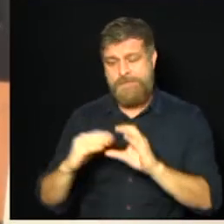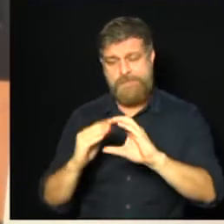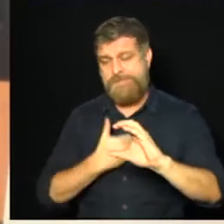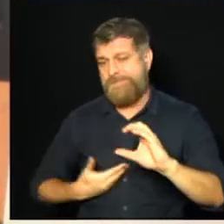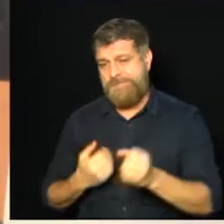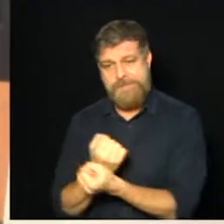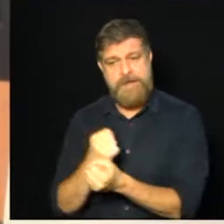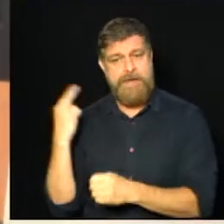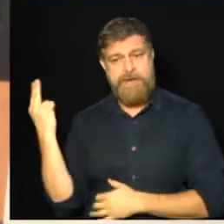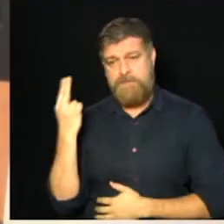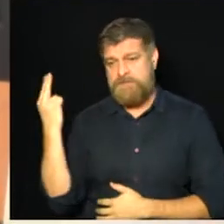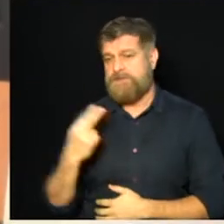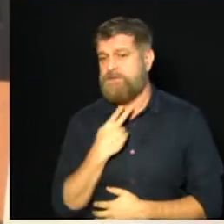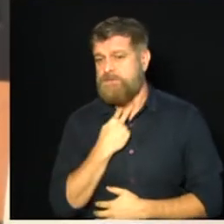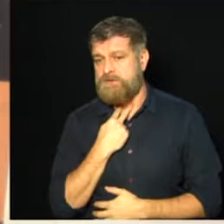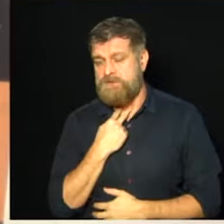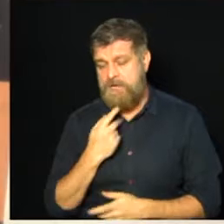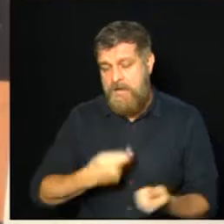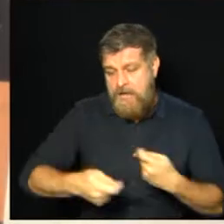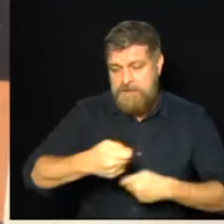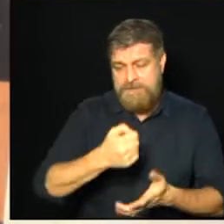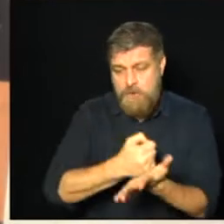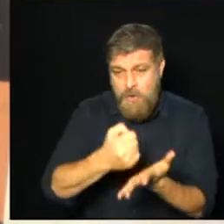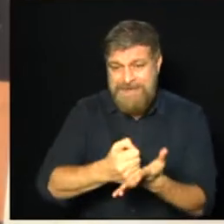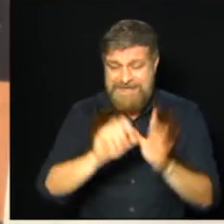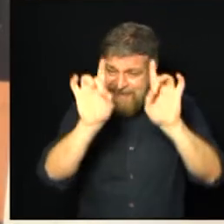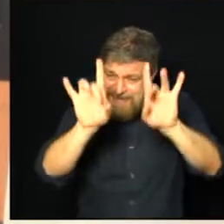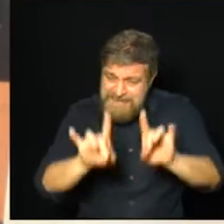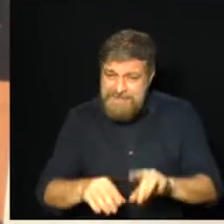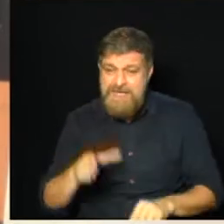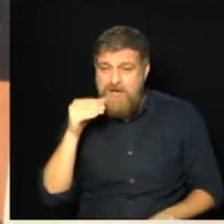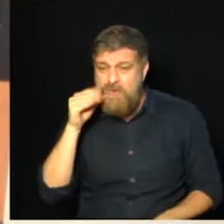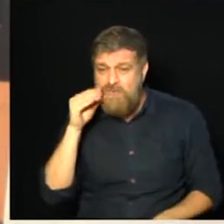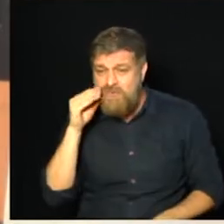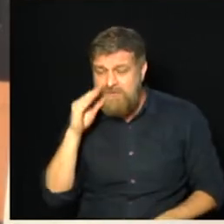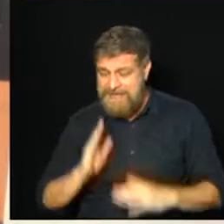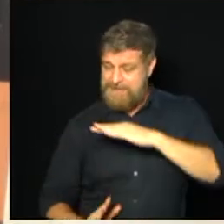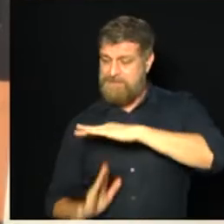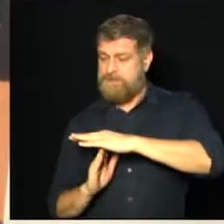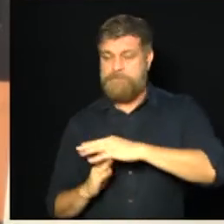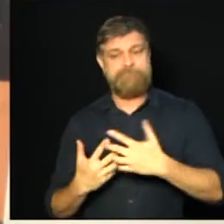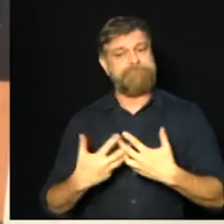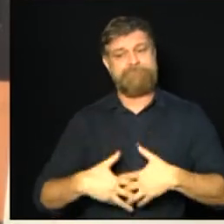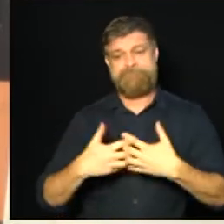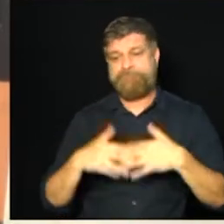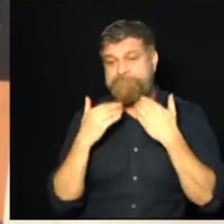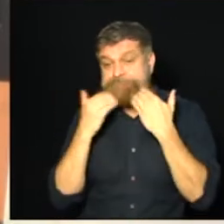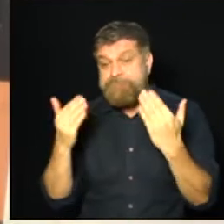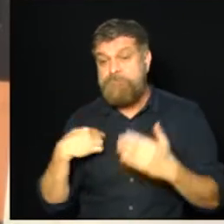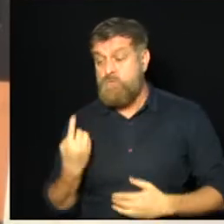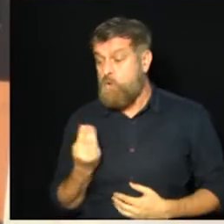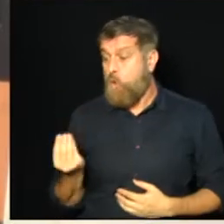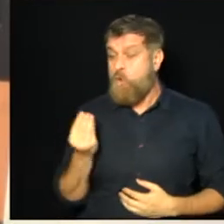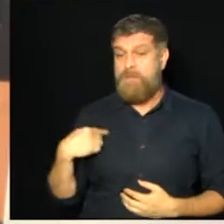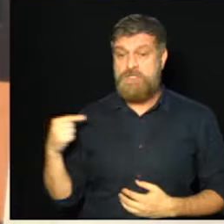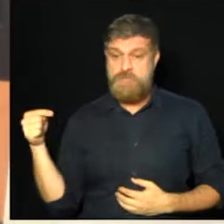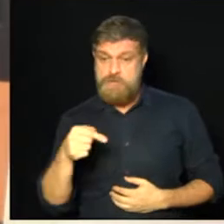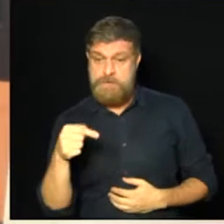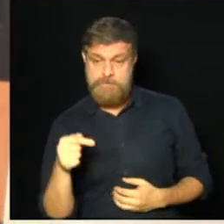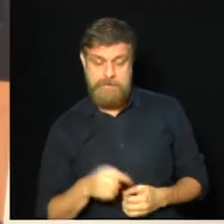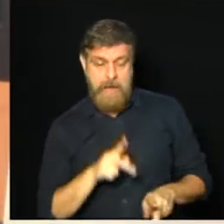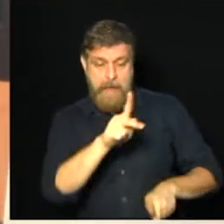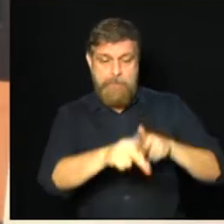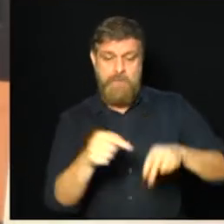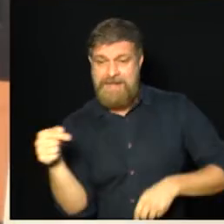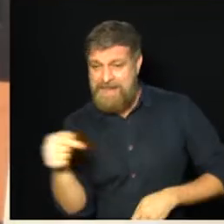a contratação em regime administrativo especial dos servidores temporários não funcionou. Como é que a gente vai fazer para rodar para aquela